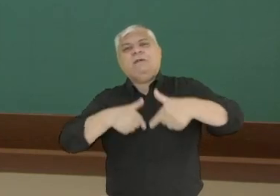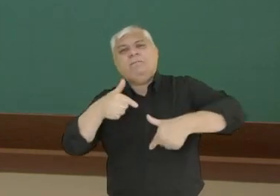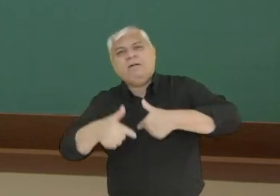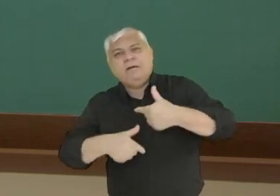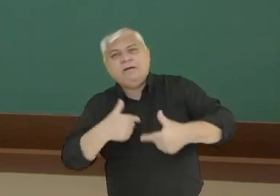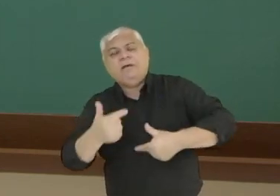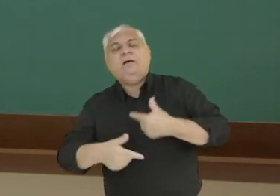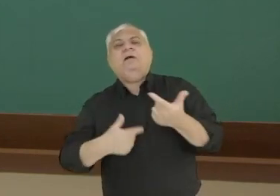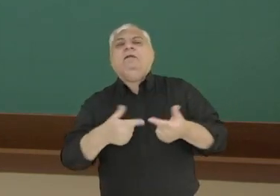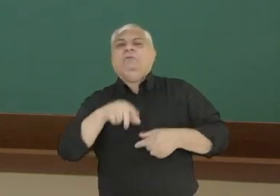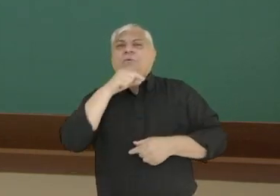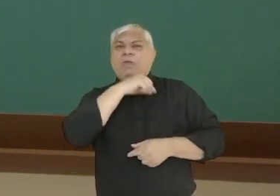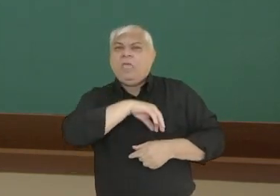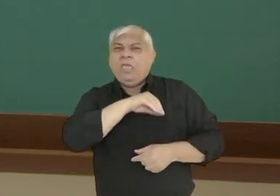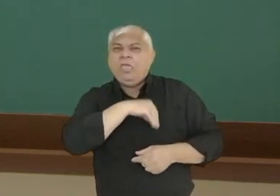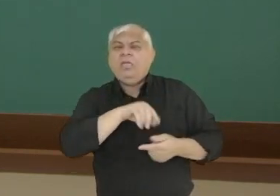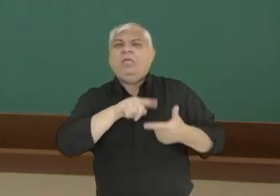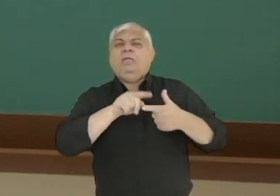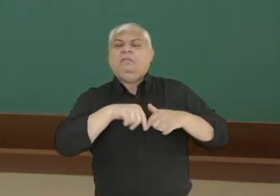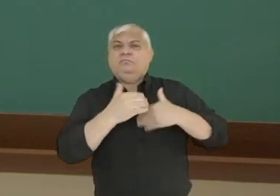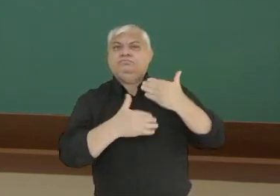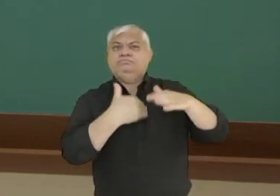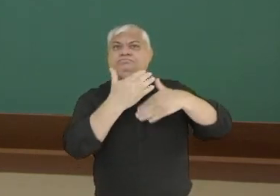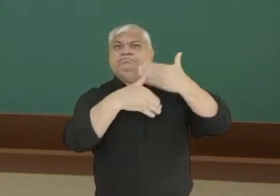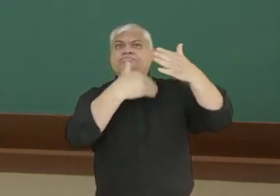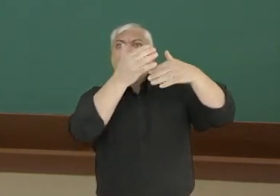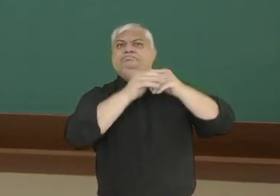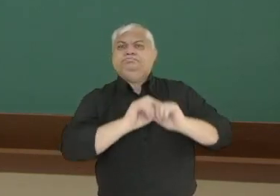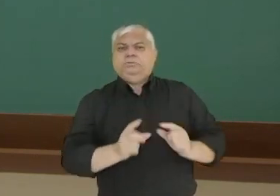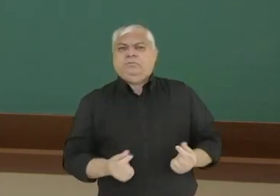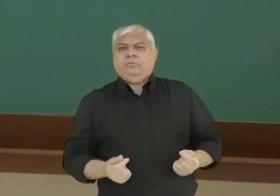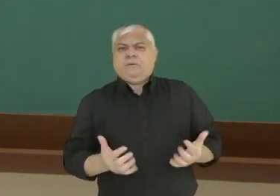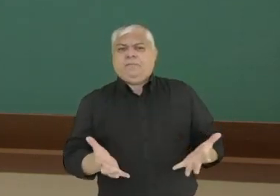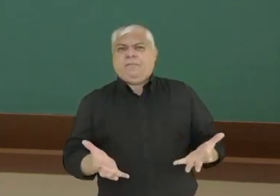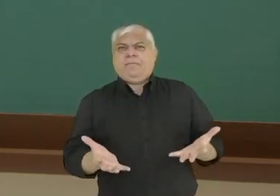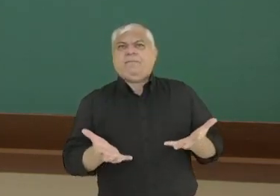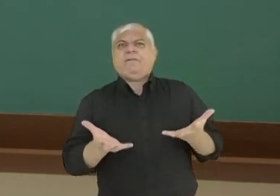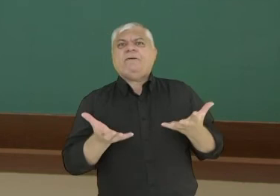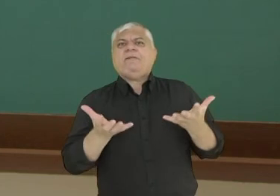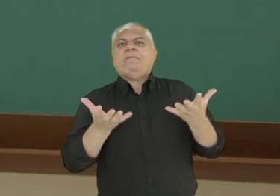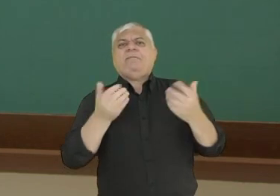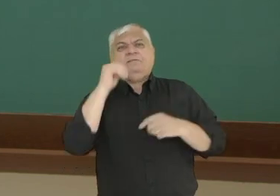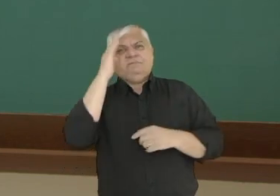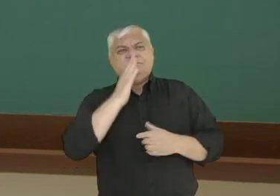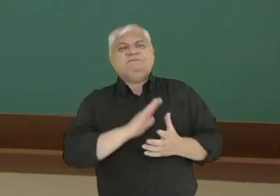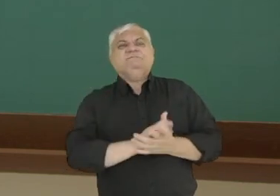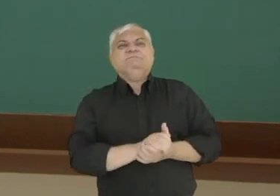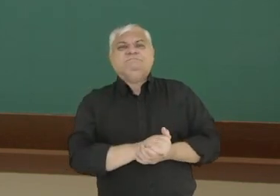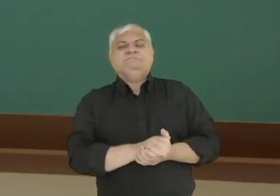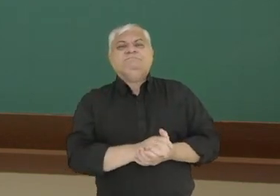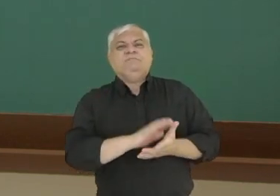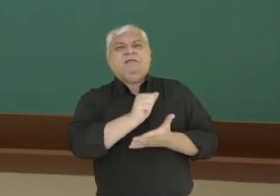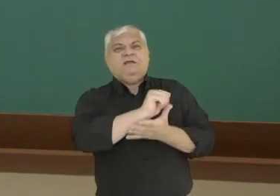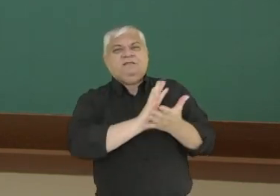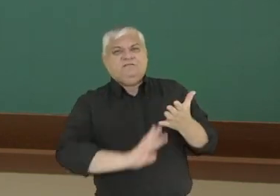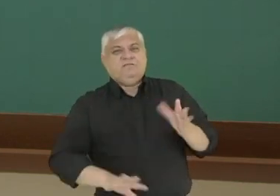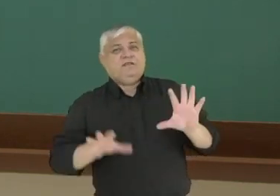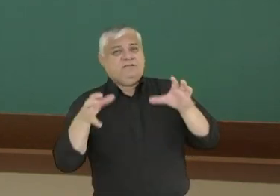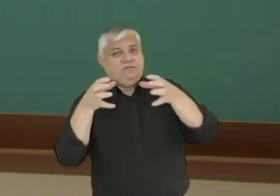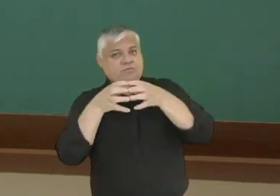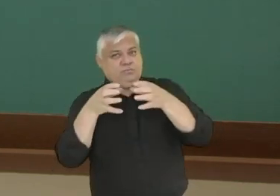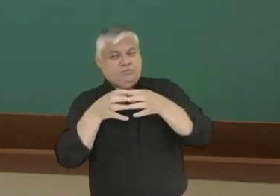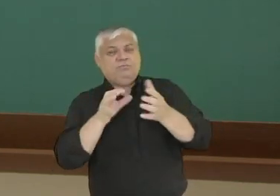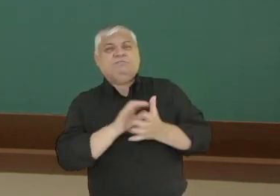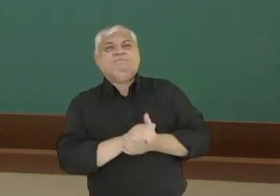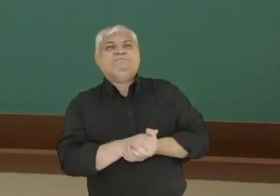gera trabalho que gera renda e que produz riqueza a região e para o Brasil também tem mais uma atividade Zinho ali